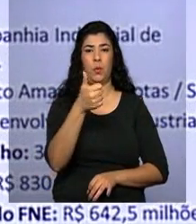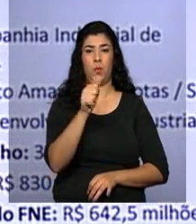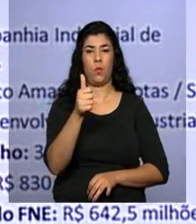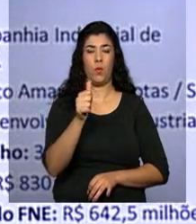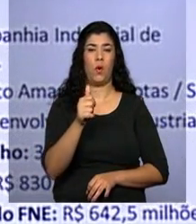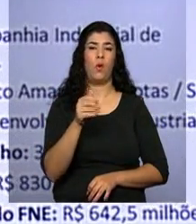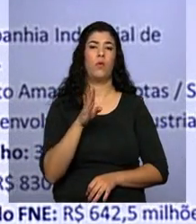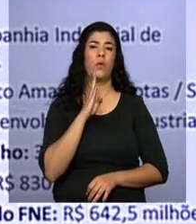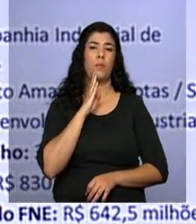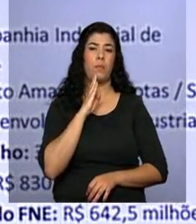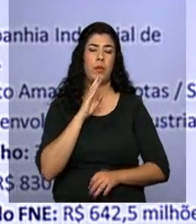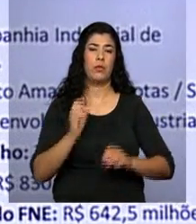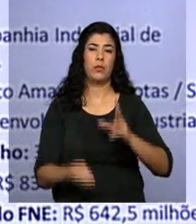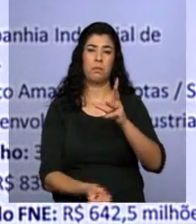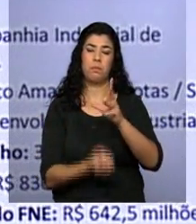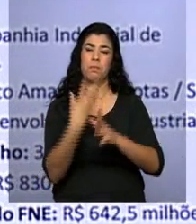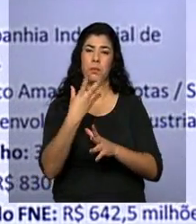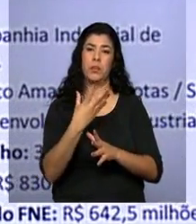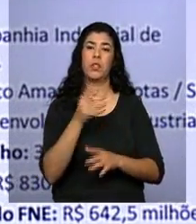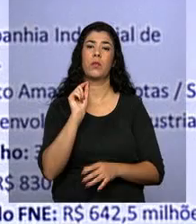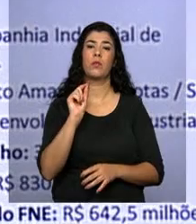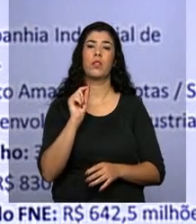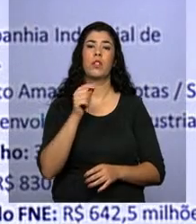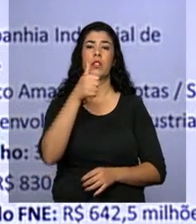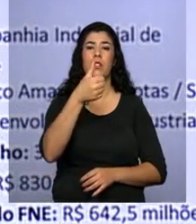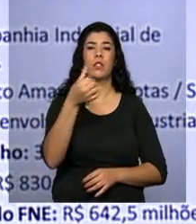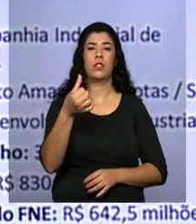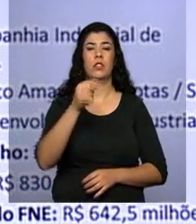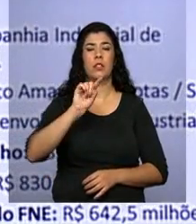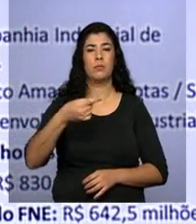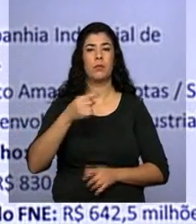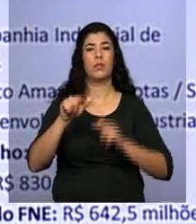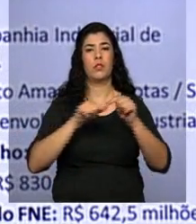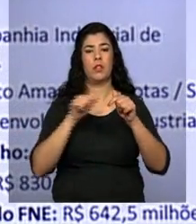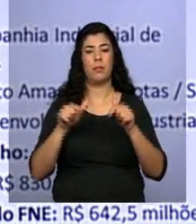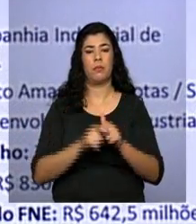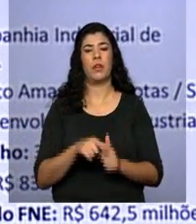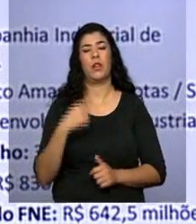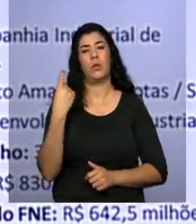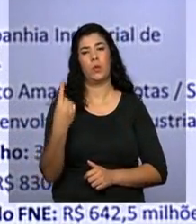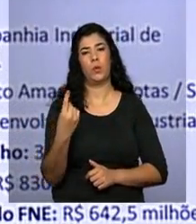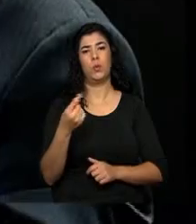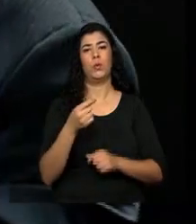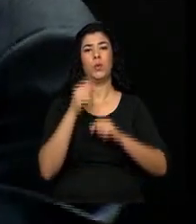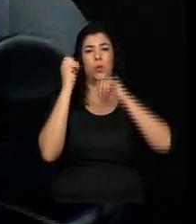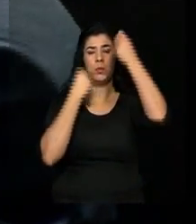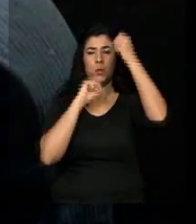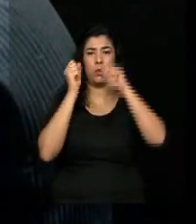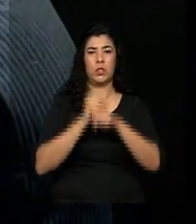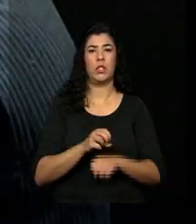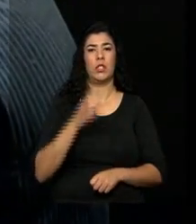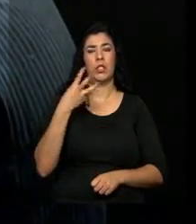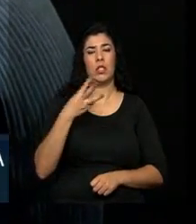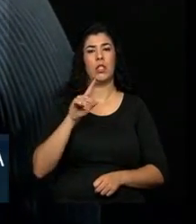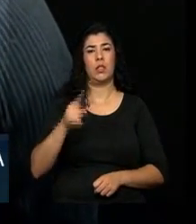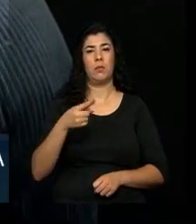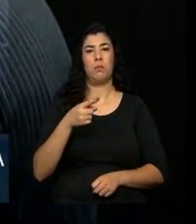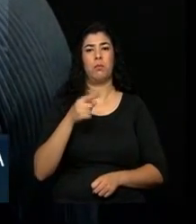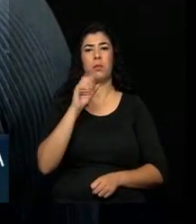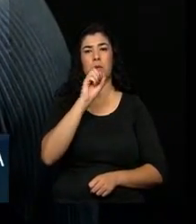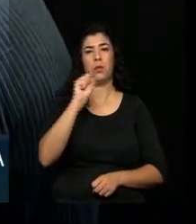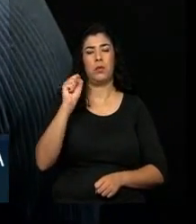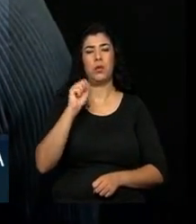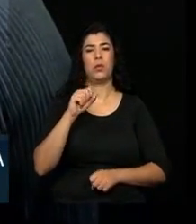deais mas geram 16 16.000 empregos aqui 383.000 empregos nessa